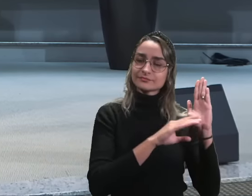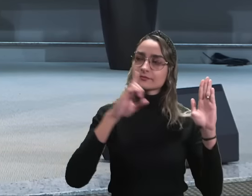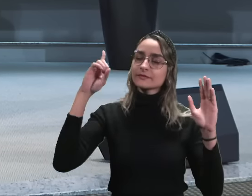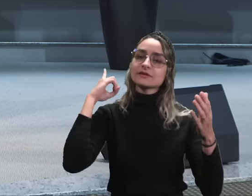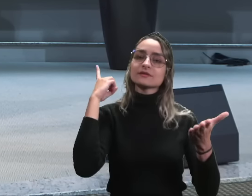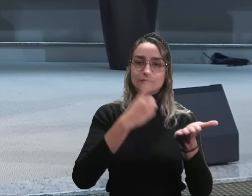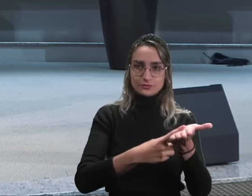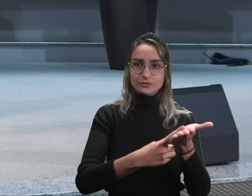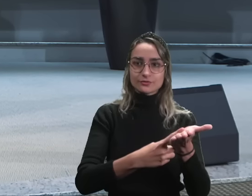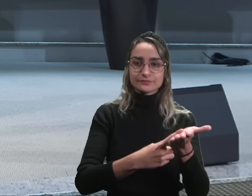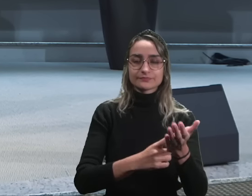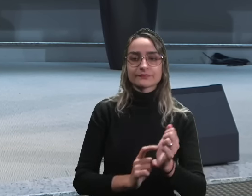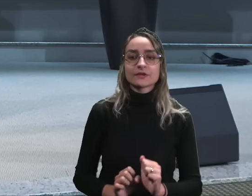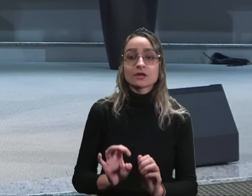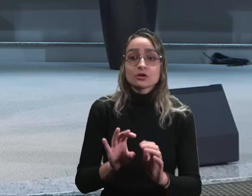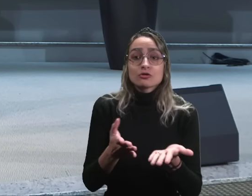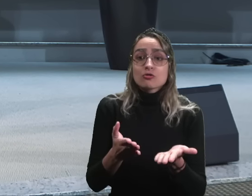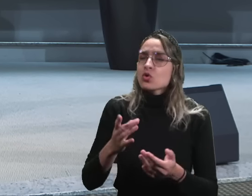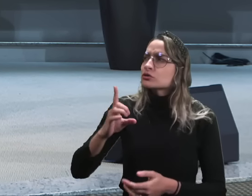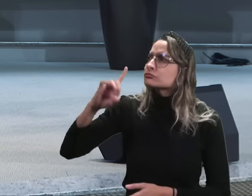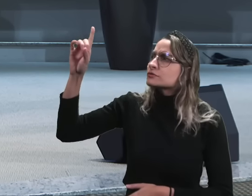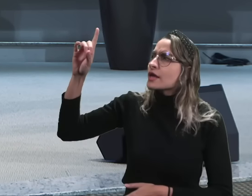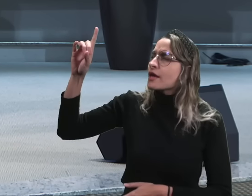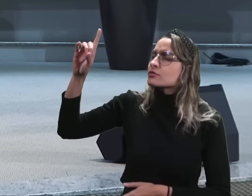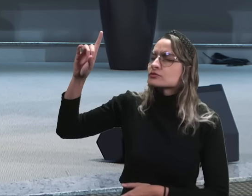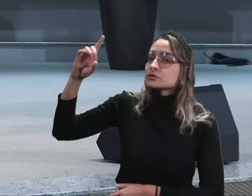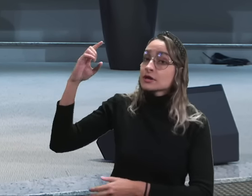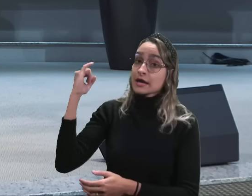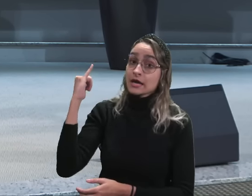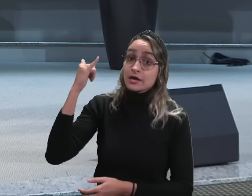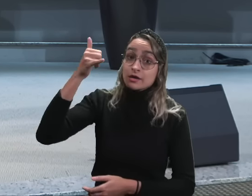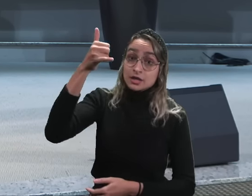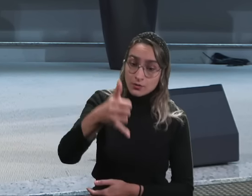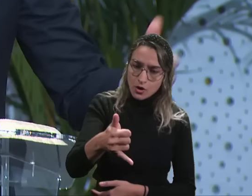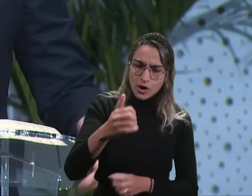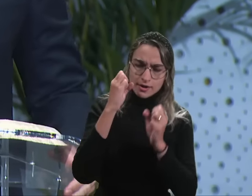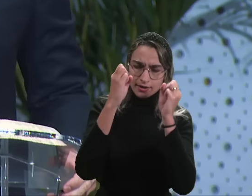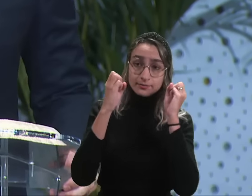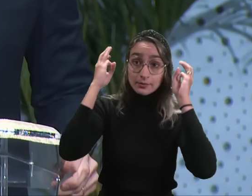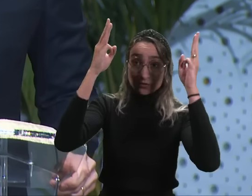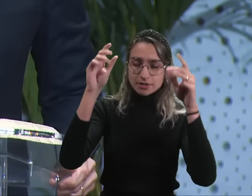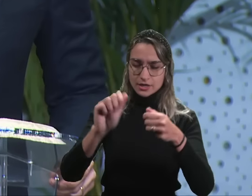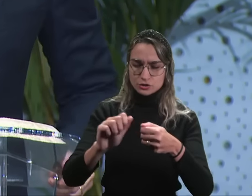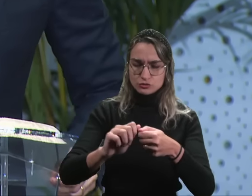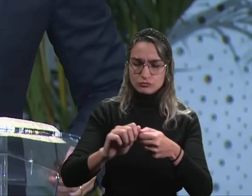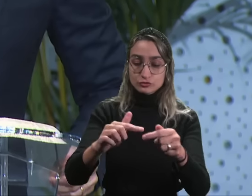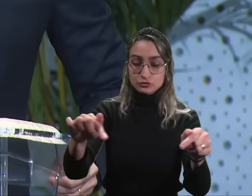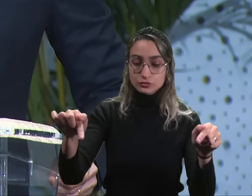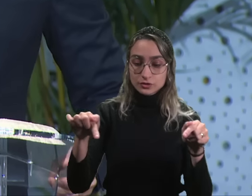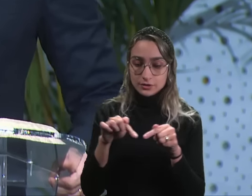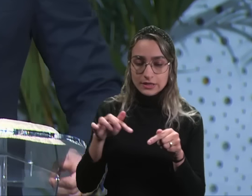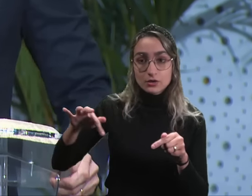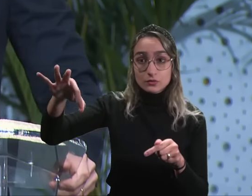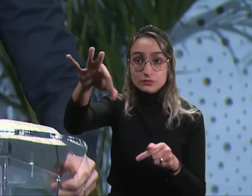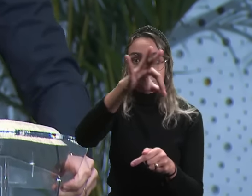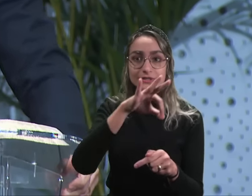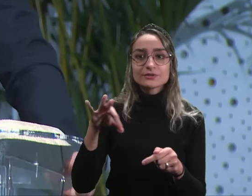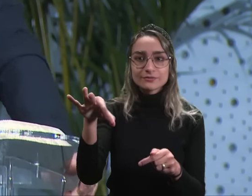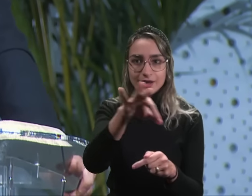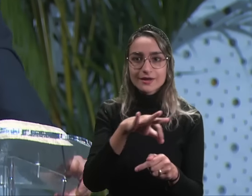diz faça o Santuário segundo o modelo que modelo era esse que modelo seria esse senão o próprio